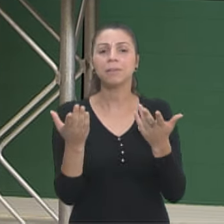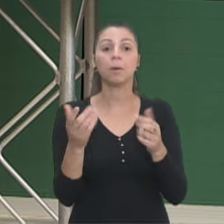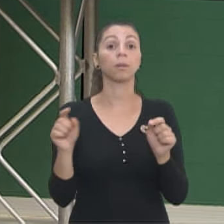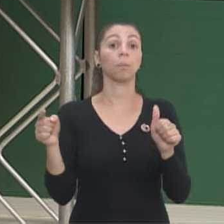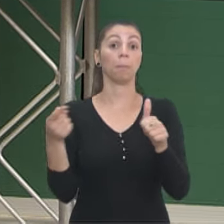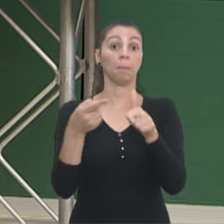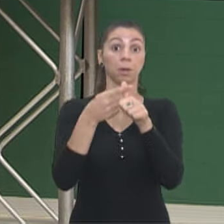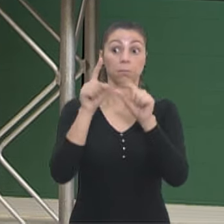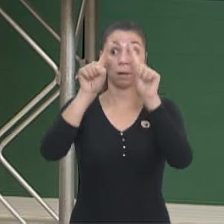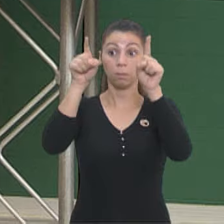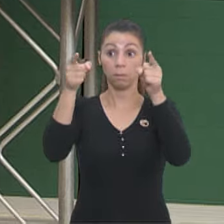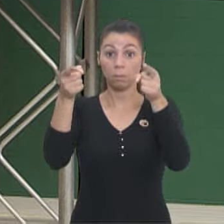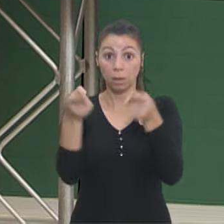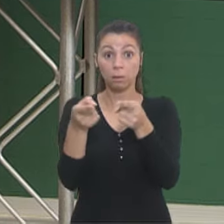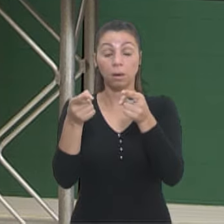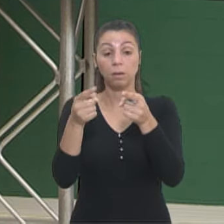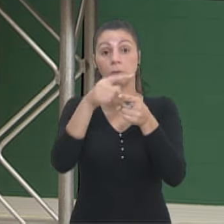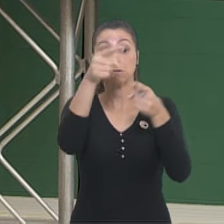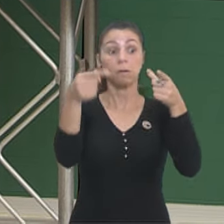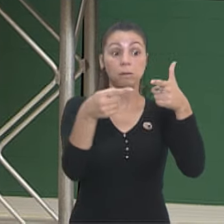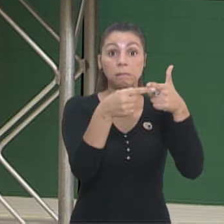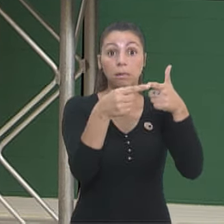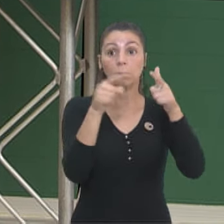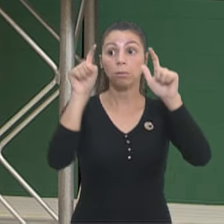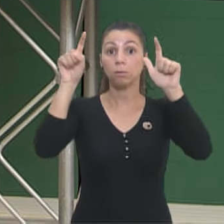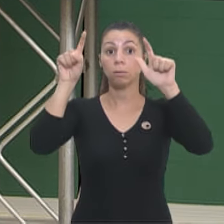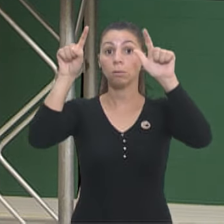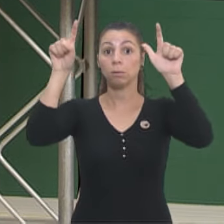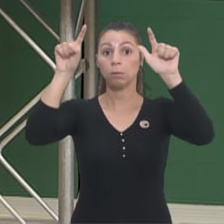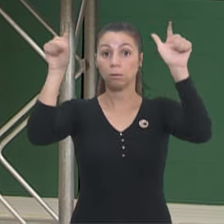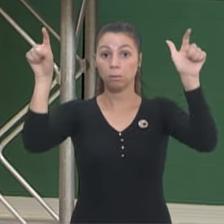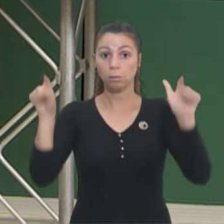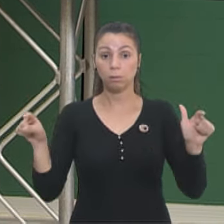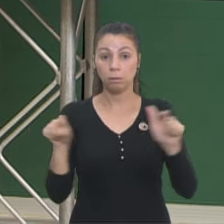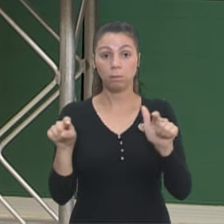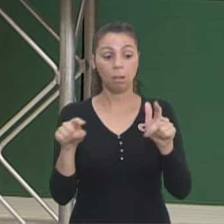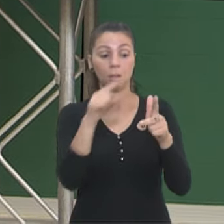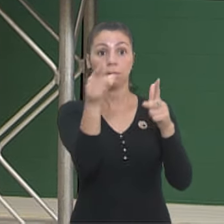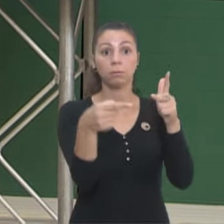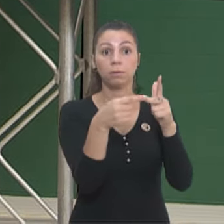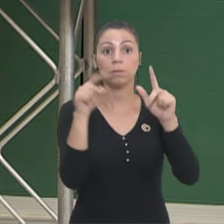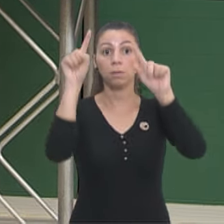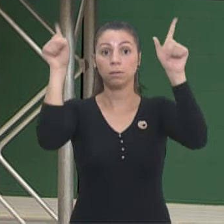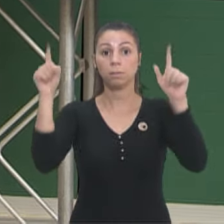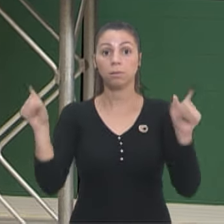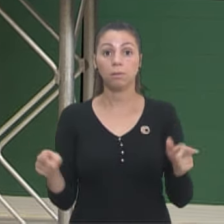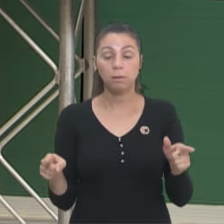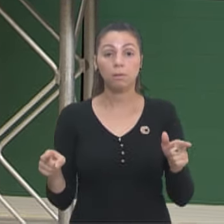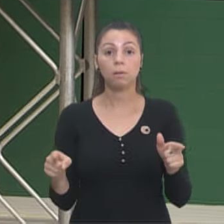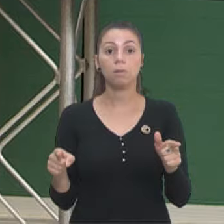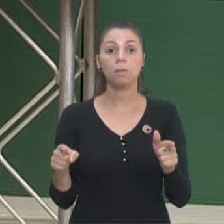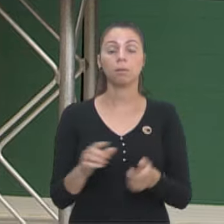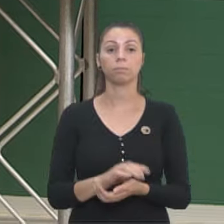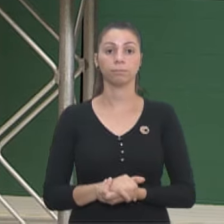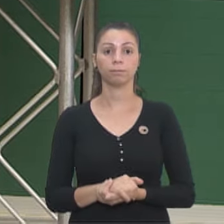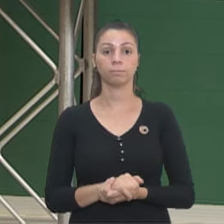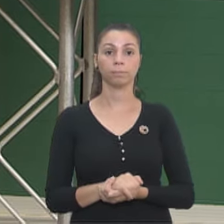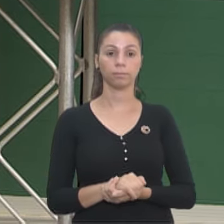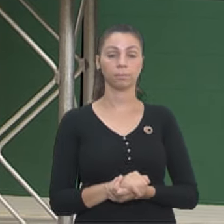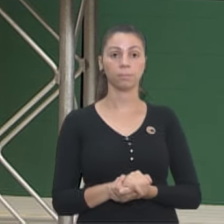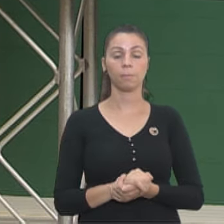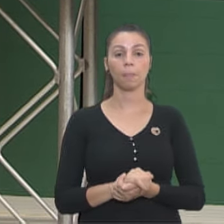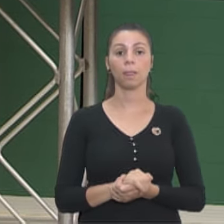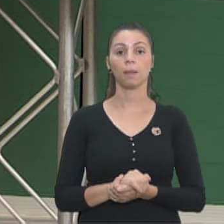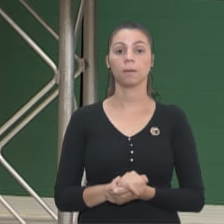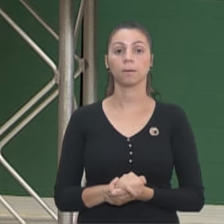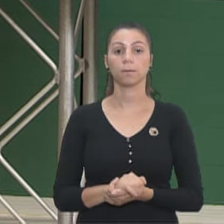depois colchetes e depois chaves. Vou fazer a correção da letra A e a letra B vai ficar para vocês aí